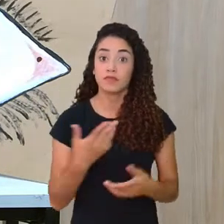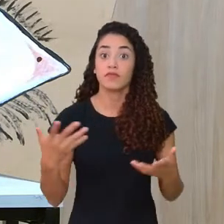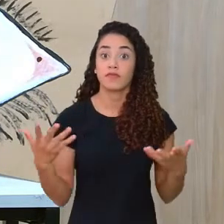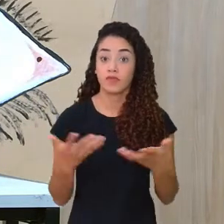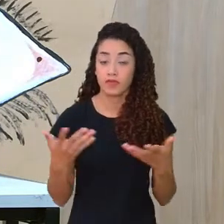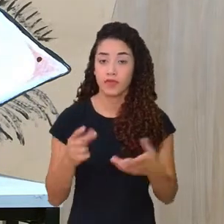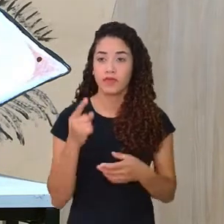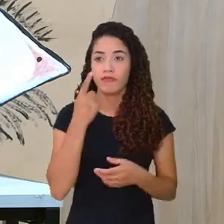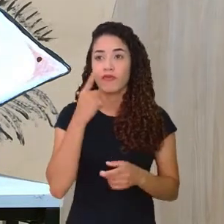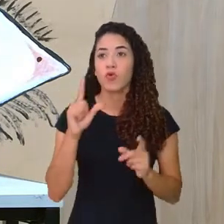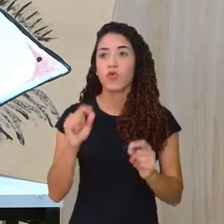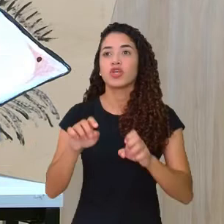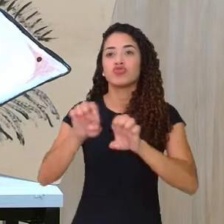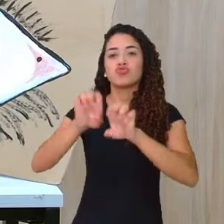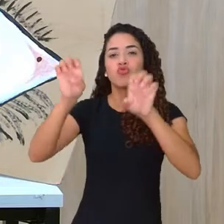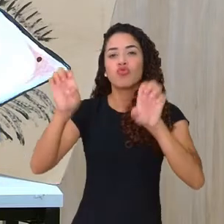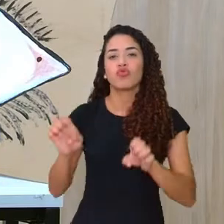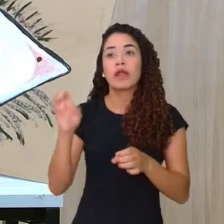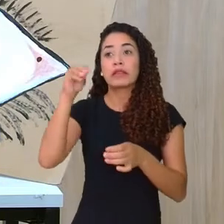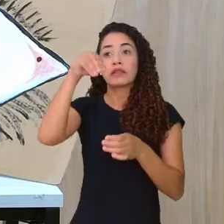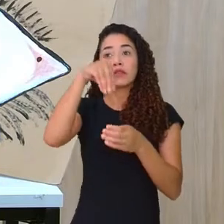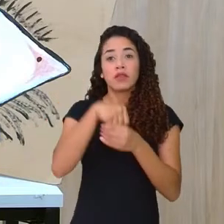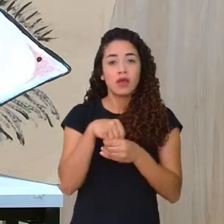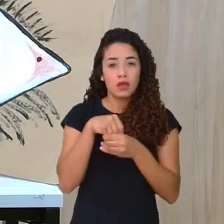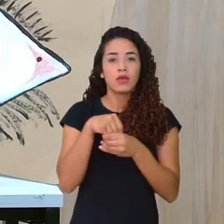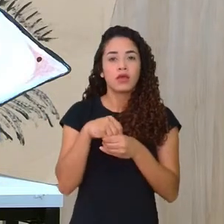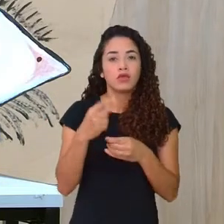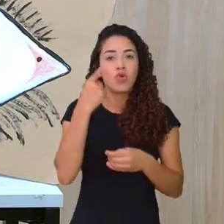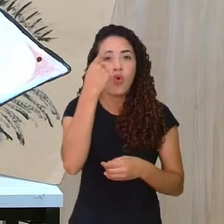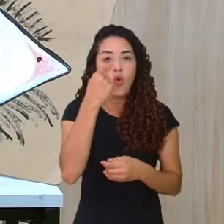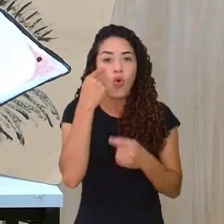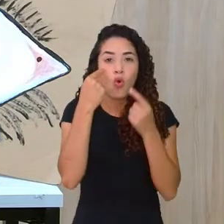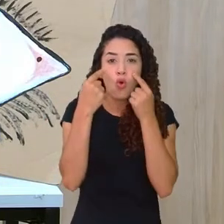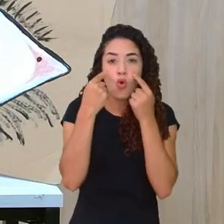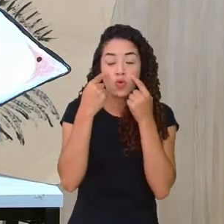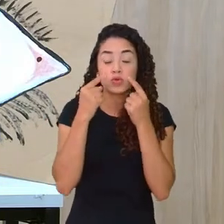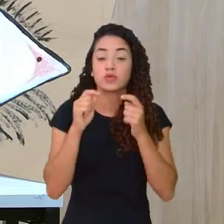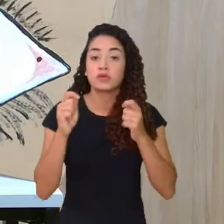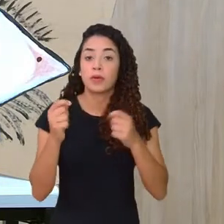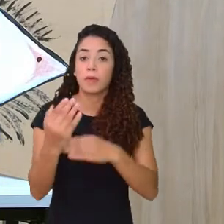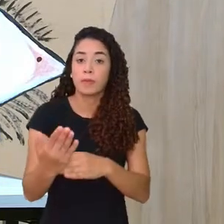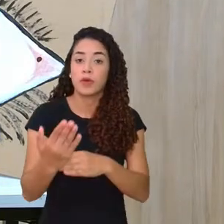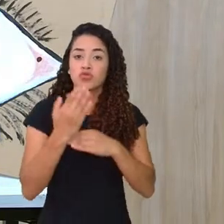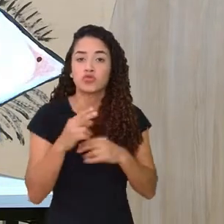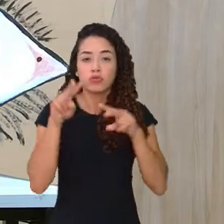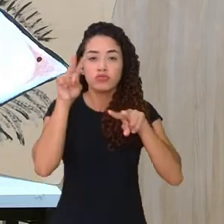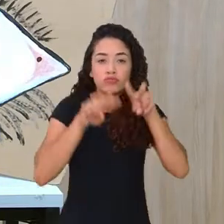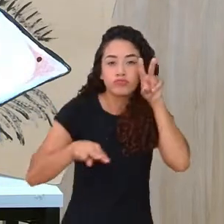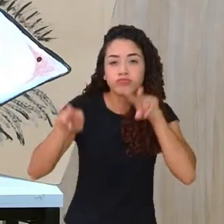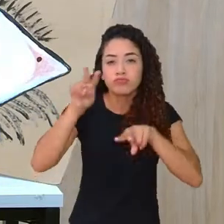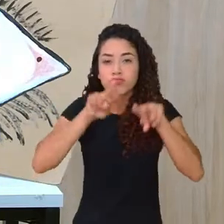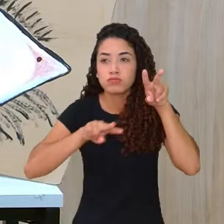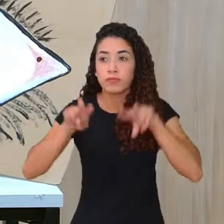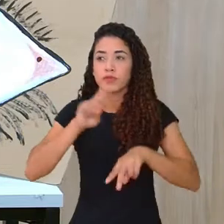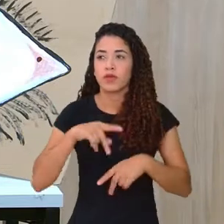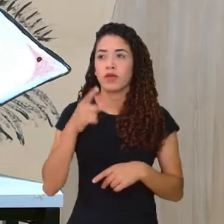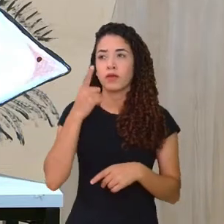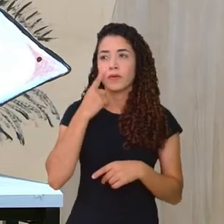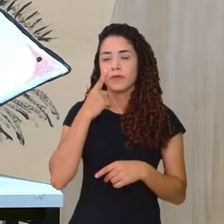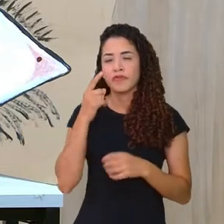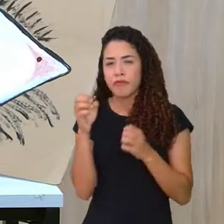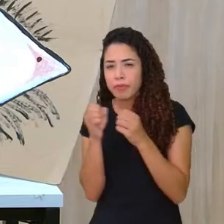as estruturas do olho, aquela que nos vai ajudar a enxergar. Eu vou chegar aqui bem pertinho da tela